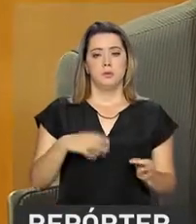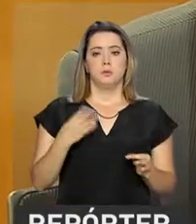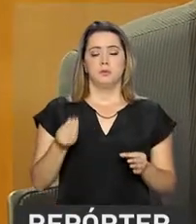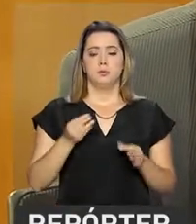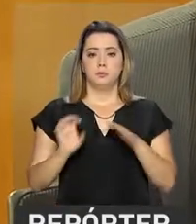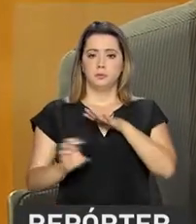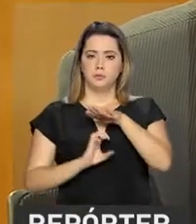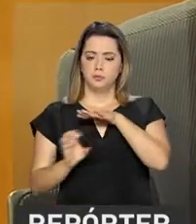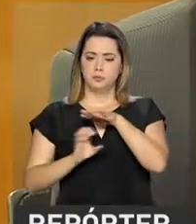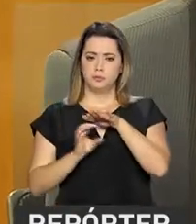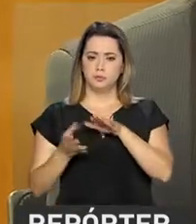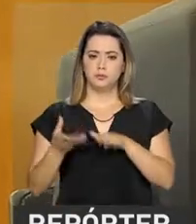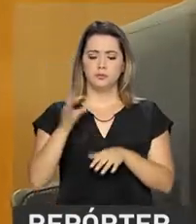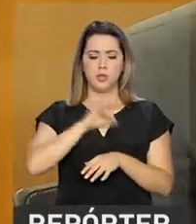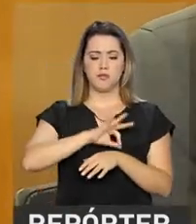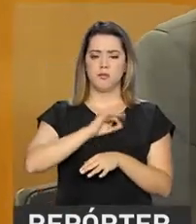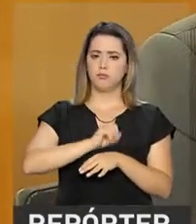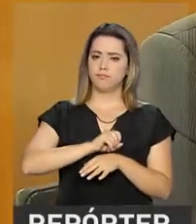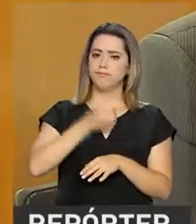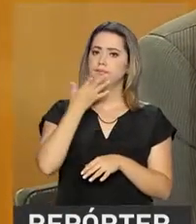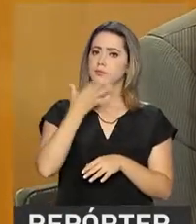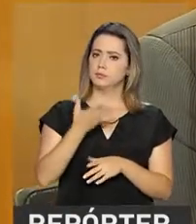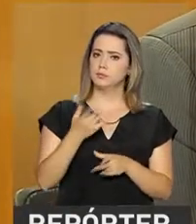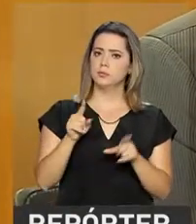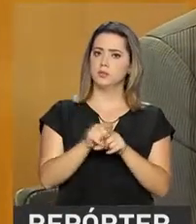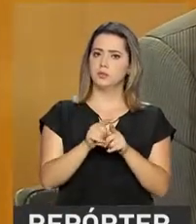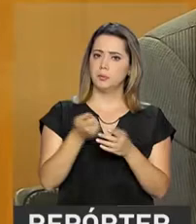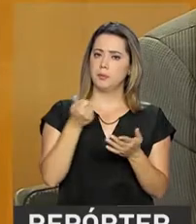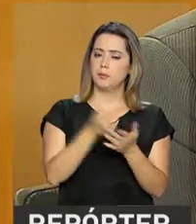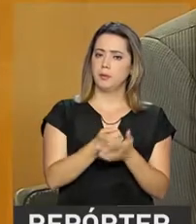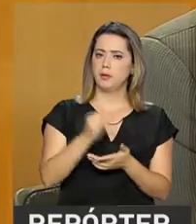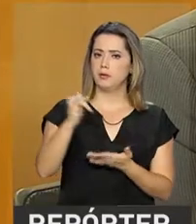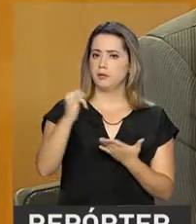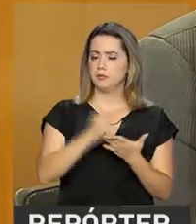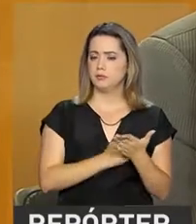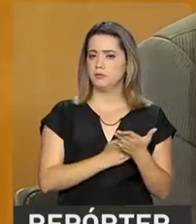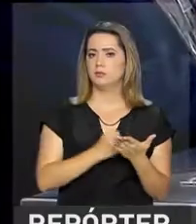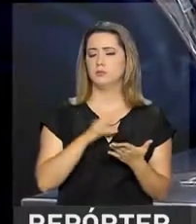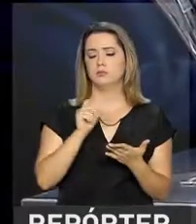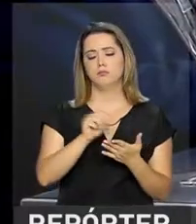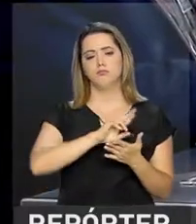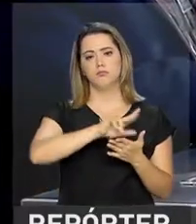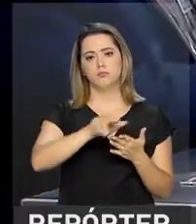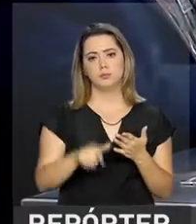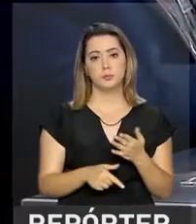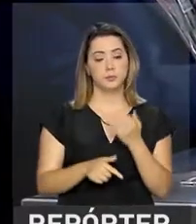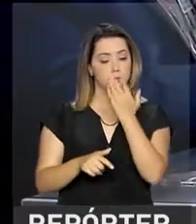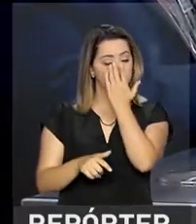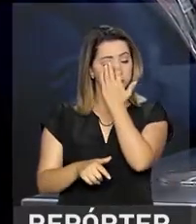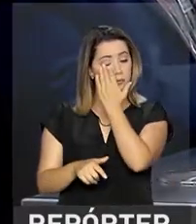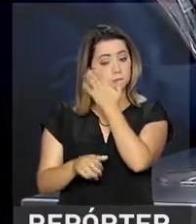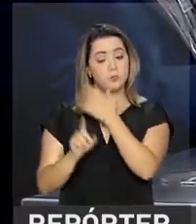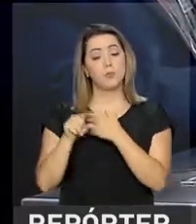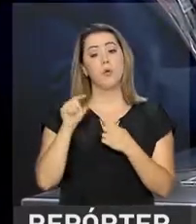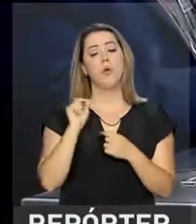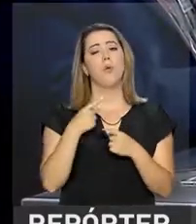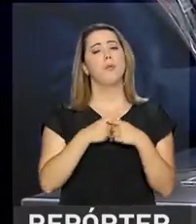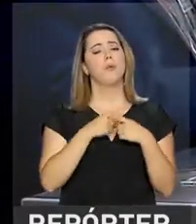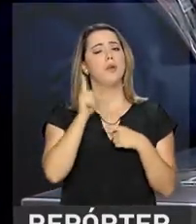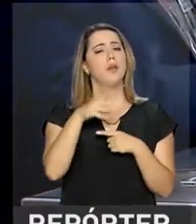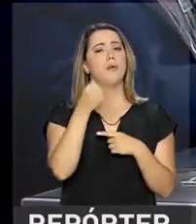possa ganhar dinheiro e por outro lado é arcar com seus custos é mensais a vantagem de ser um microempreendedor